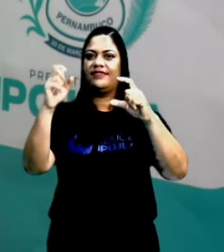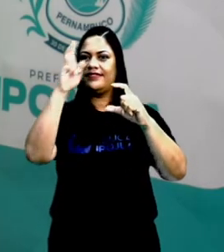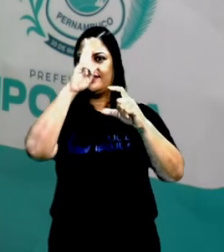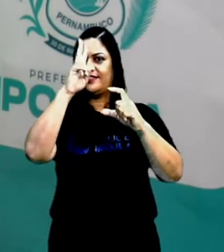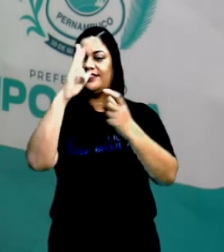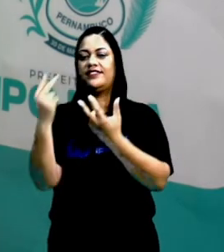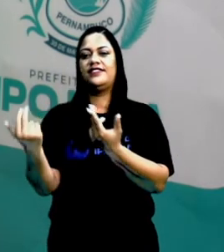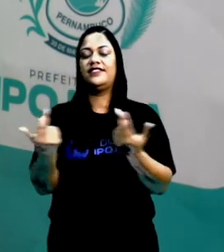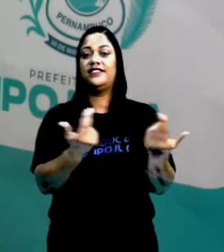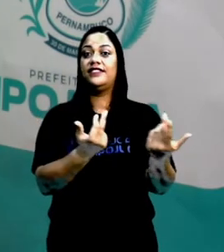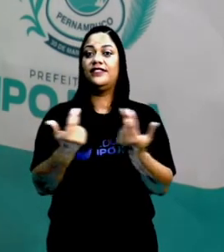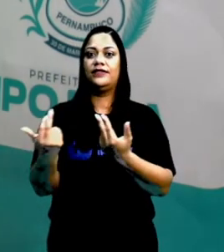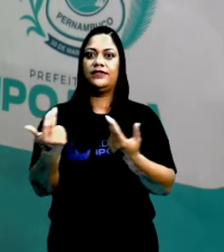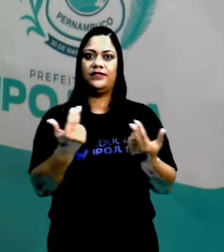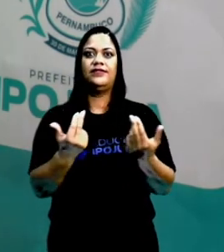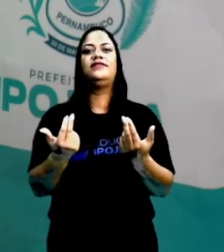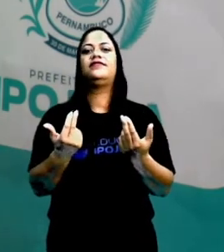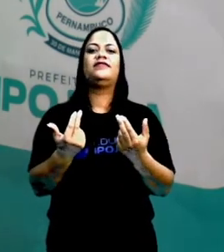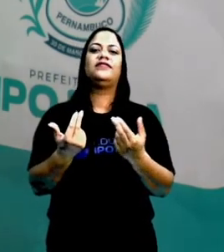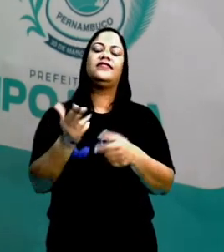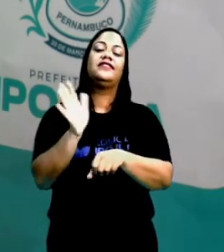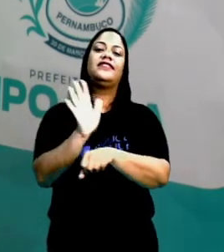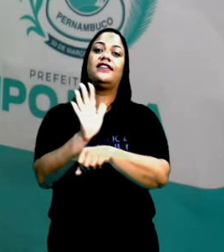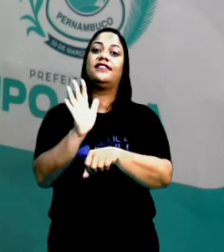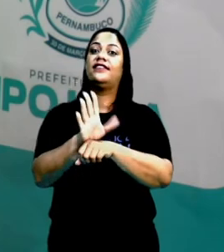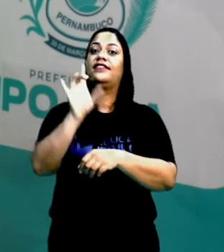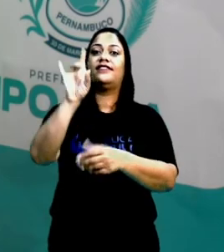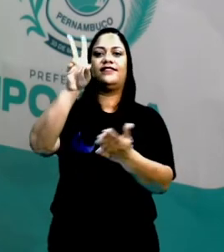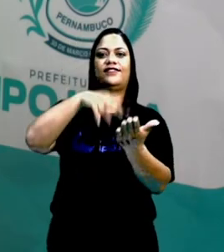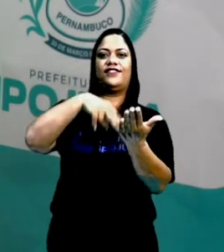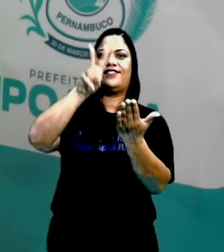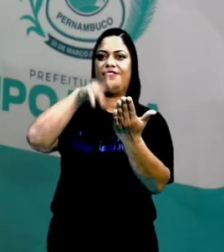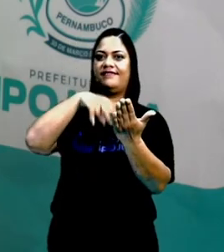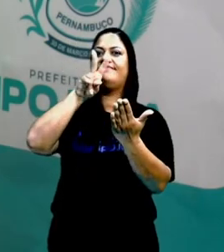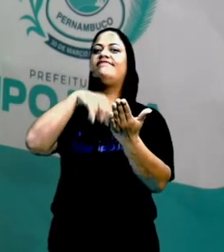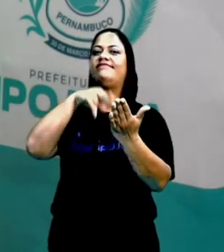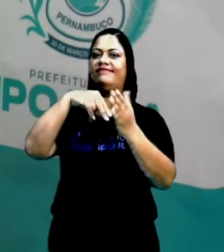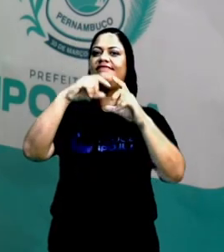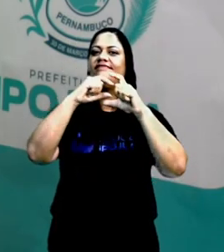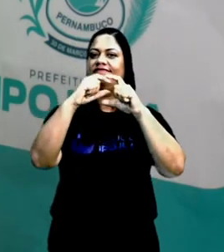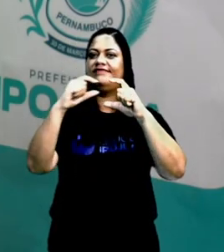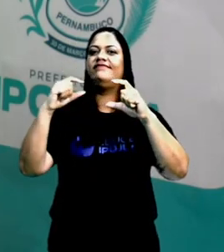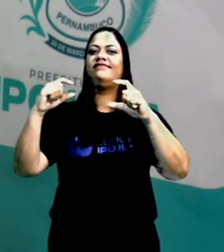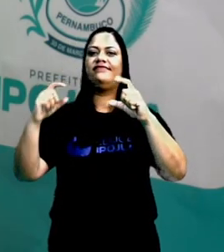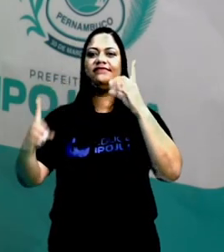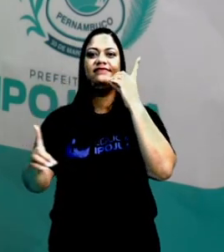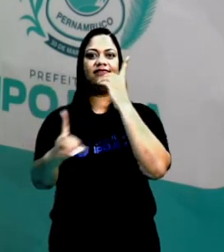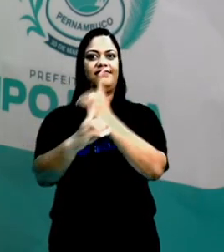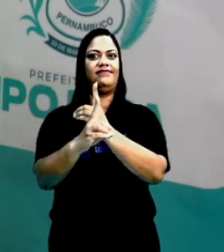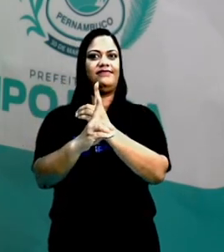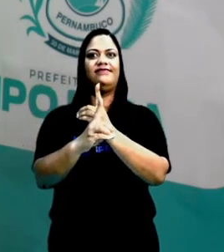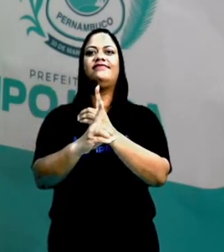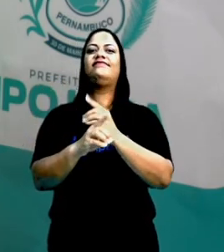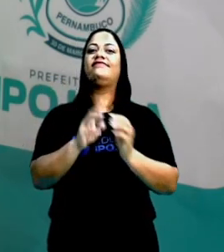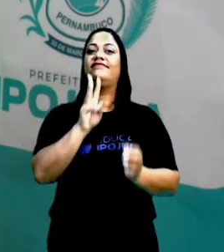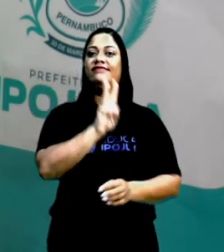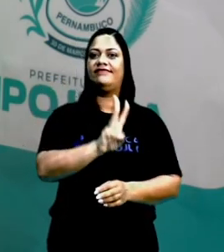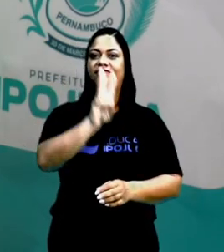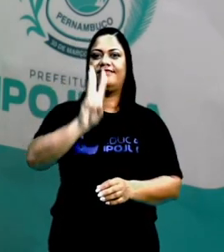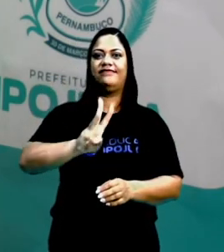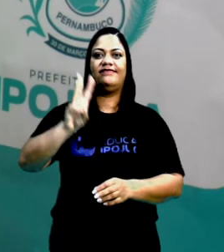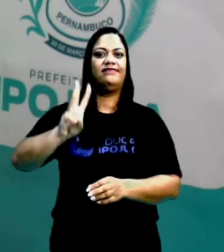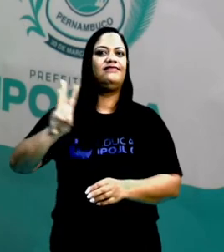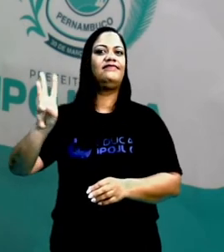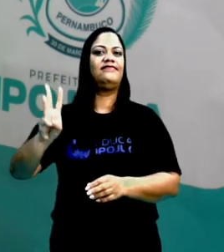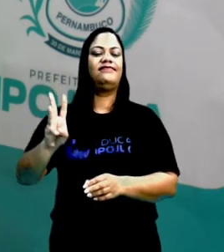historinhas igual a essa, e passar a tarde toda, ó, só lendo as tirinhas que a gente encontra na internet sobre Turma da Mônica, sobre